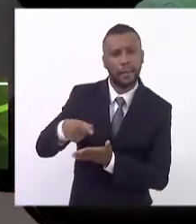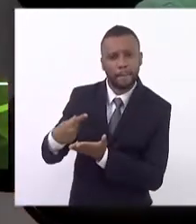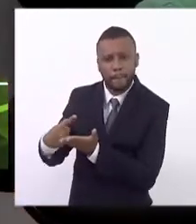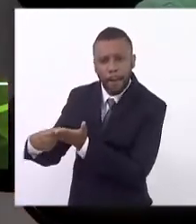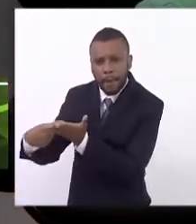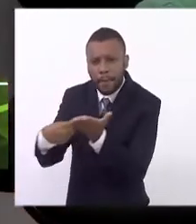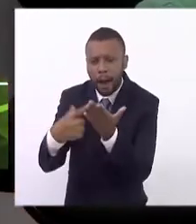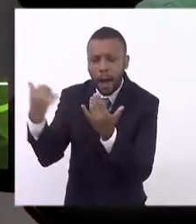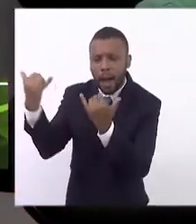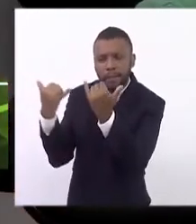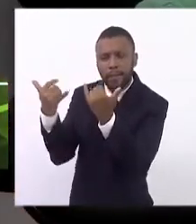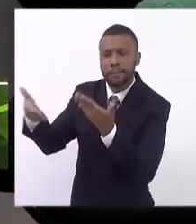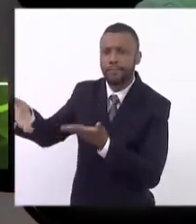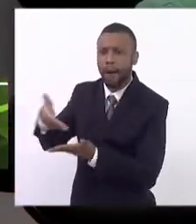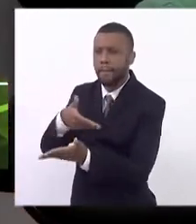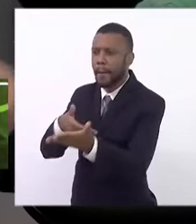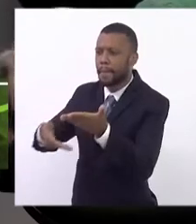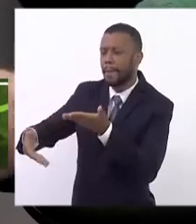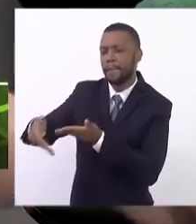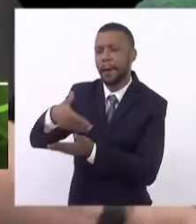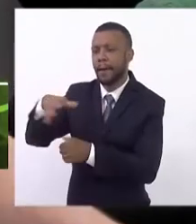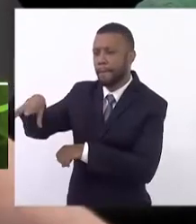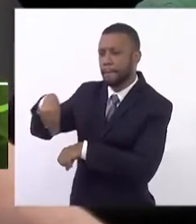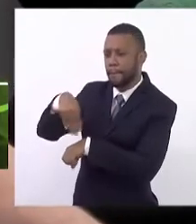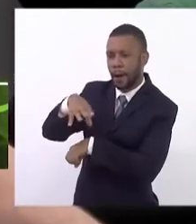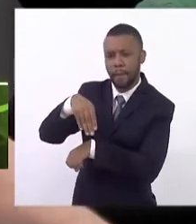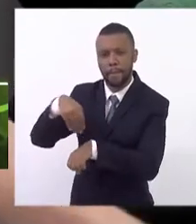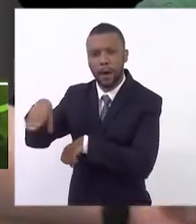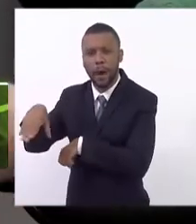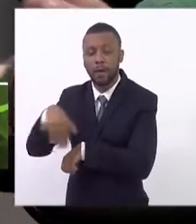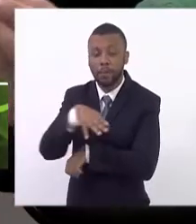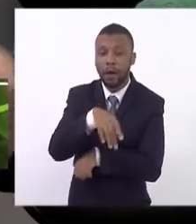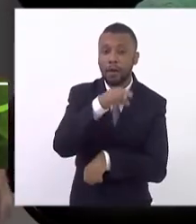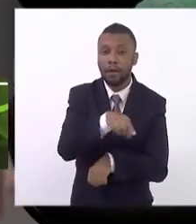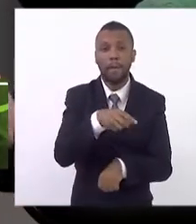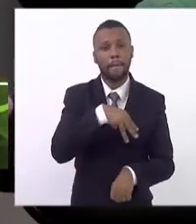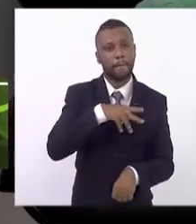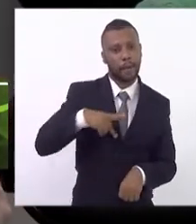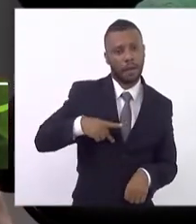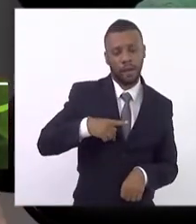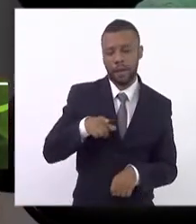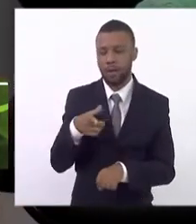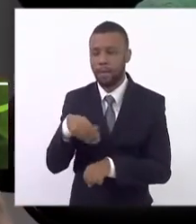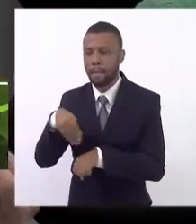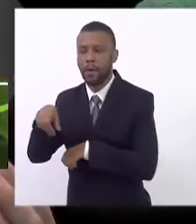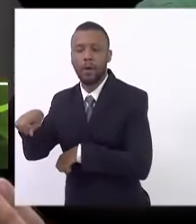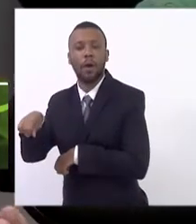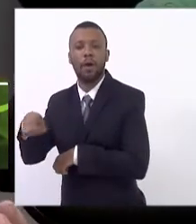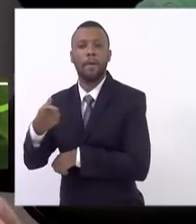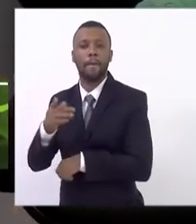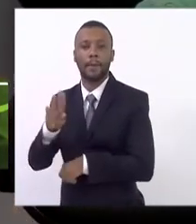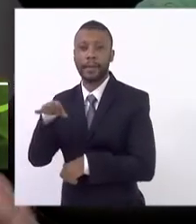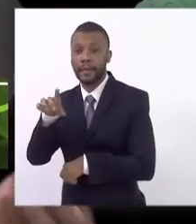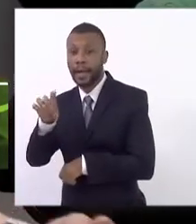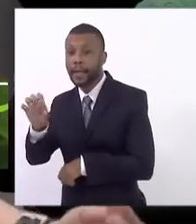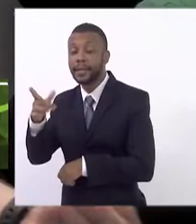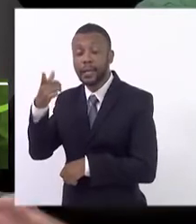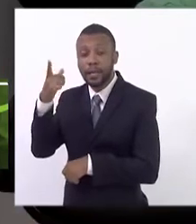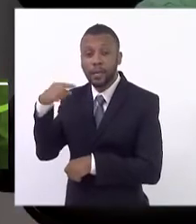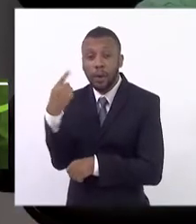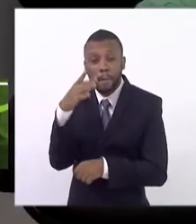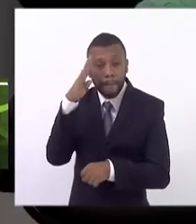foram trocadas entre o Ministério Público e o BNDES, inclusive com a nossa participação do PSAM